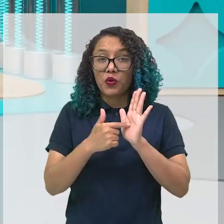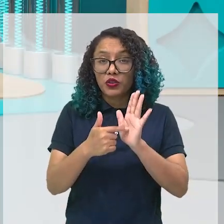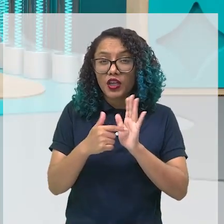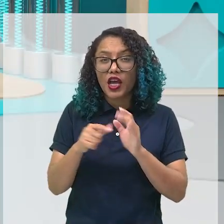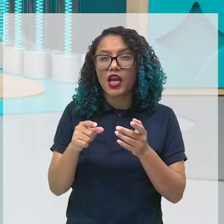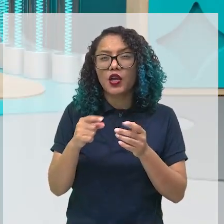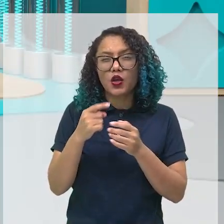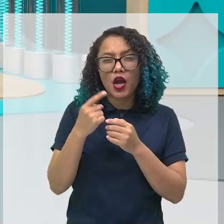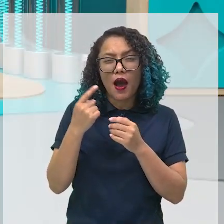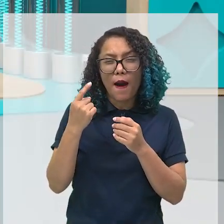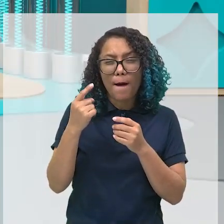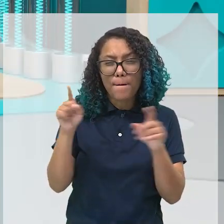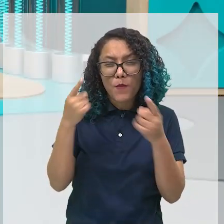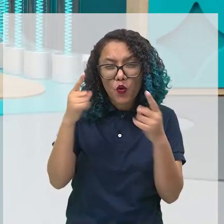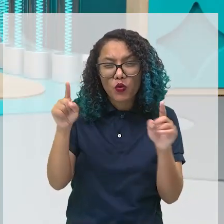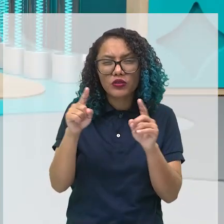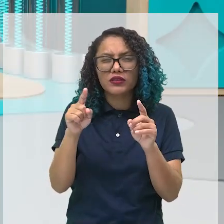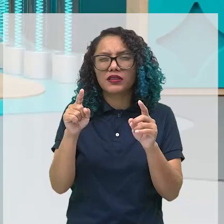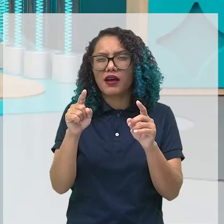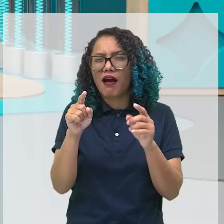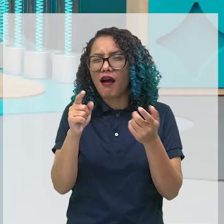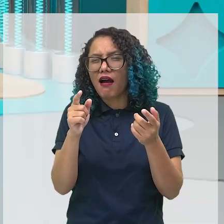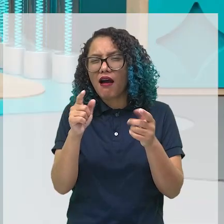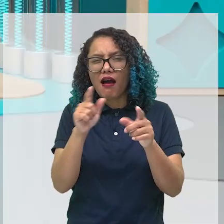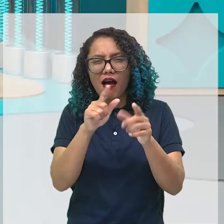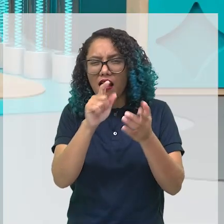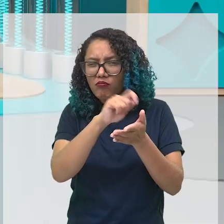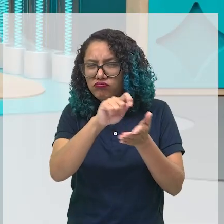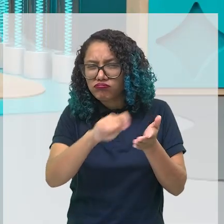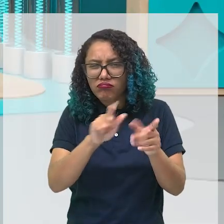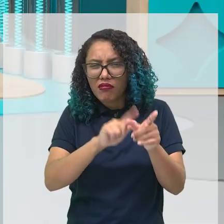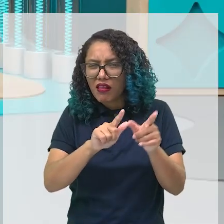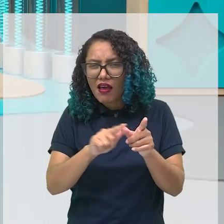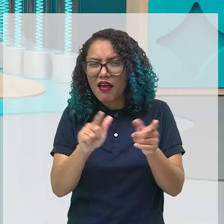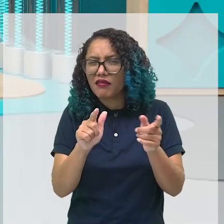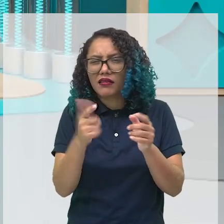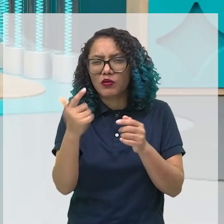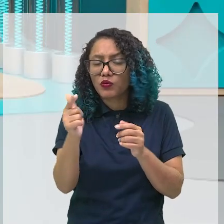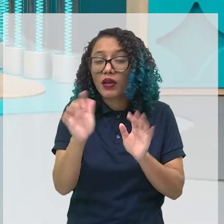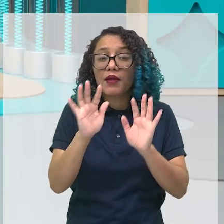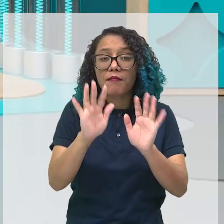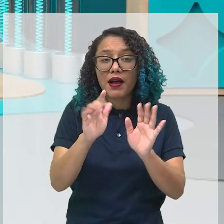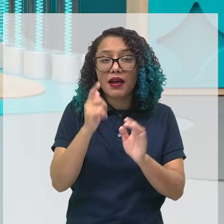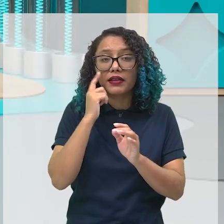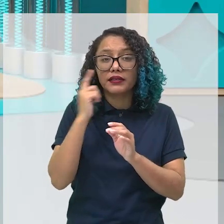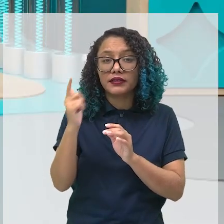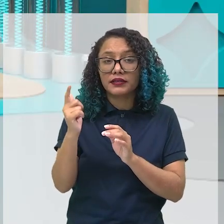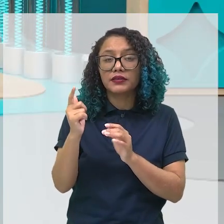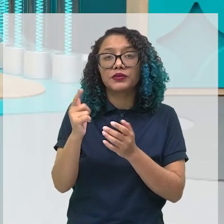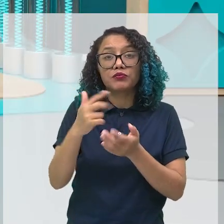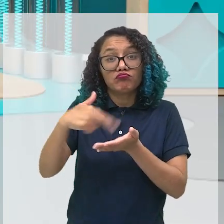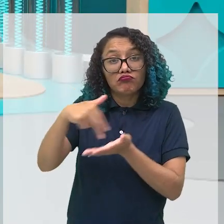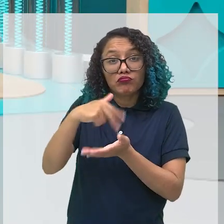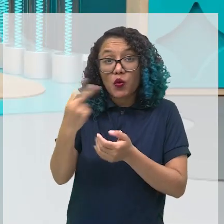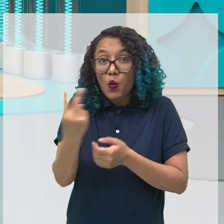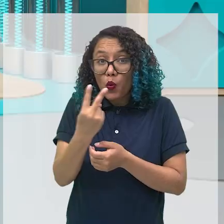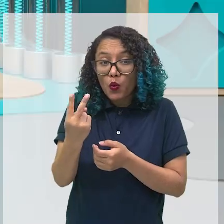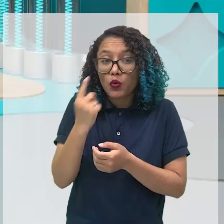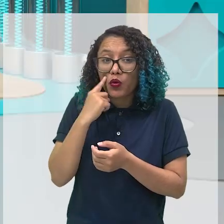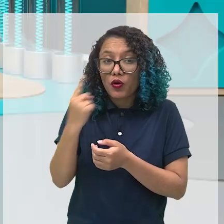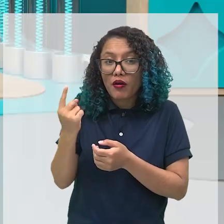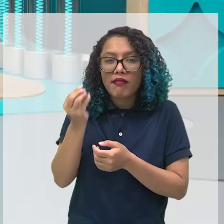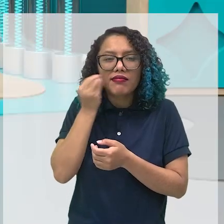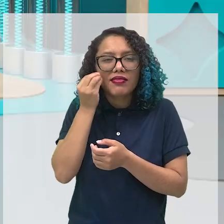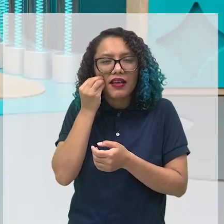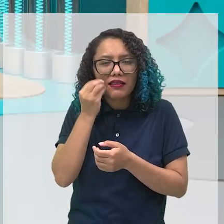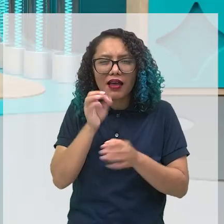né, uma canção sem letra, mas nós conseguimos perceber que os dançarinos tentam acompanhar as nuances, né, percebam ali no